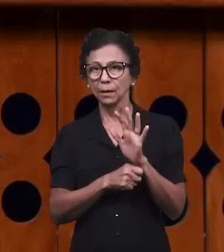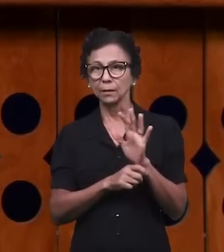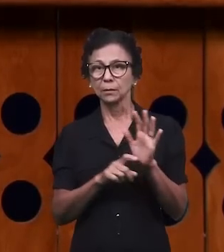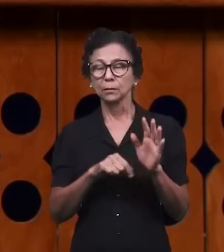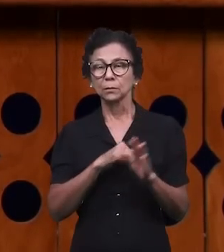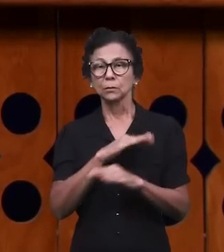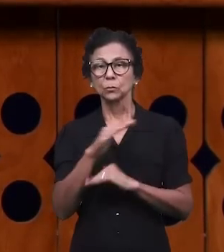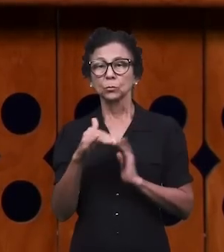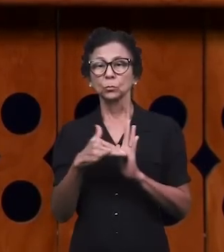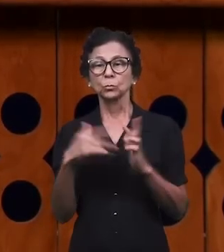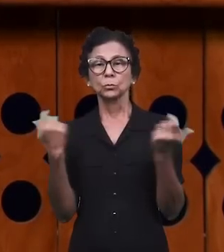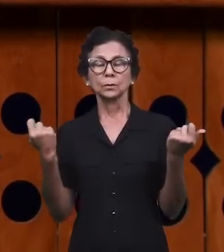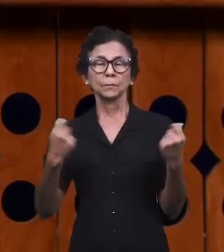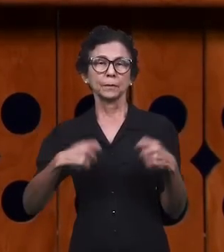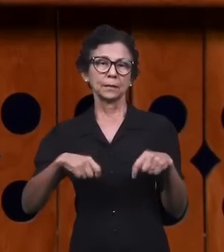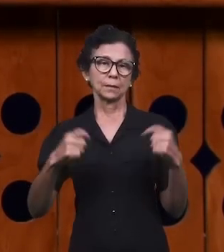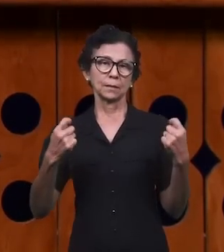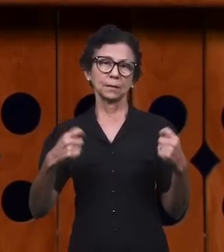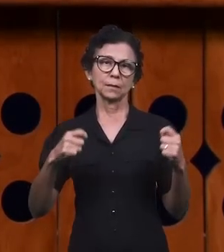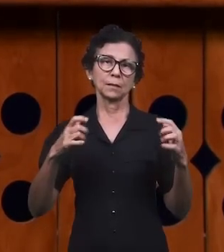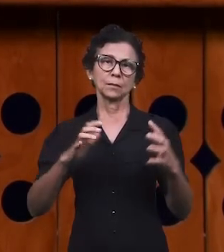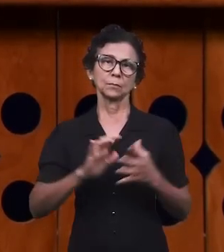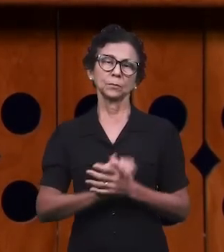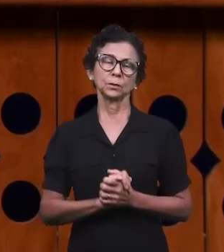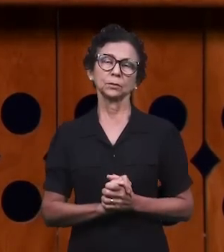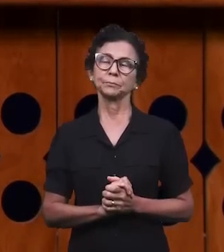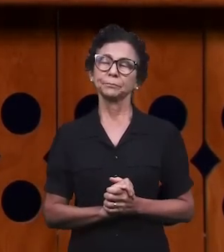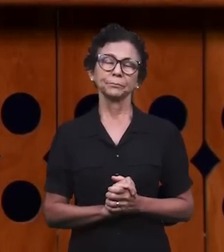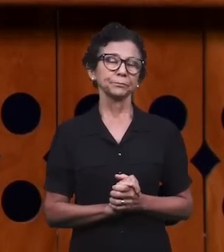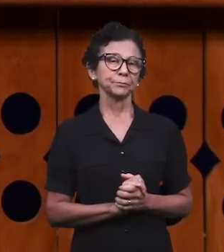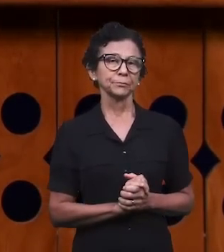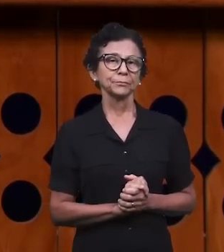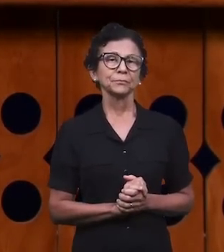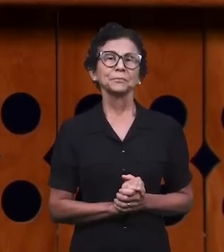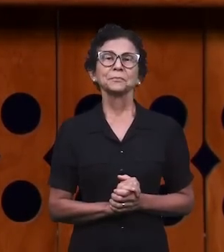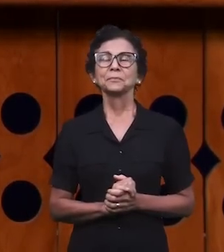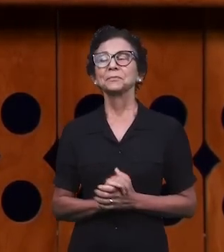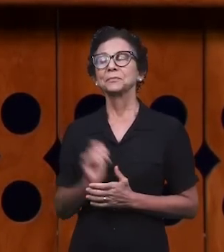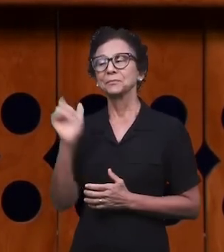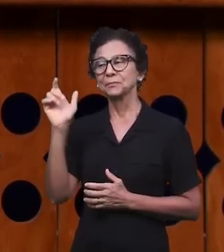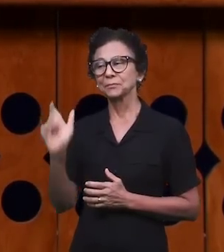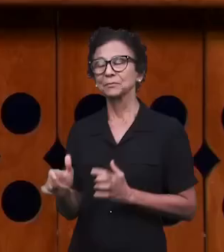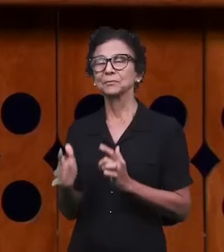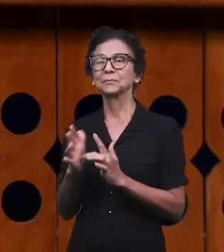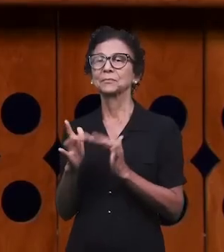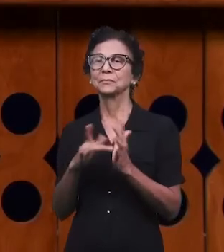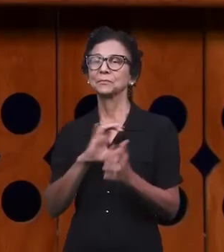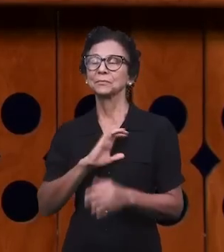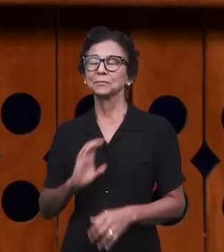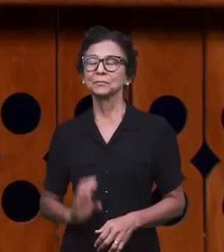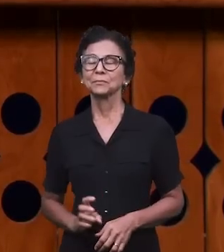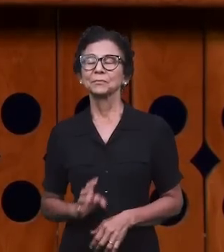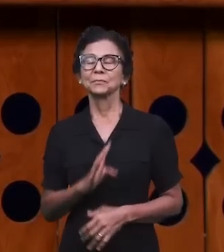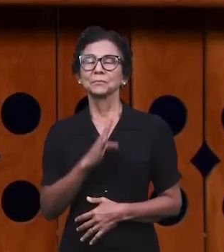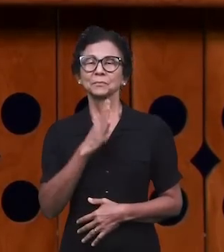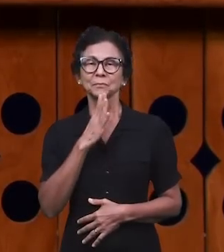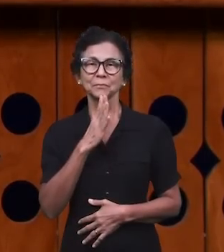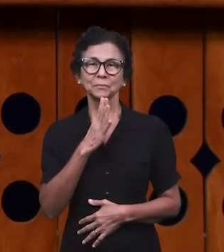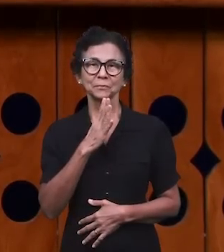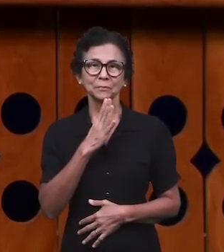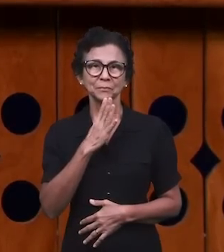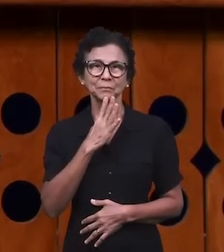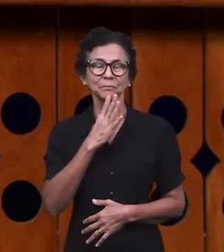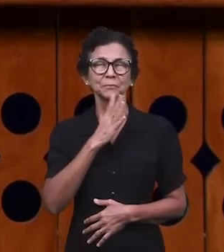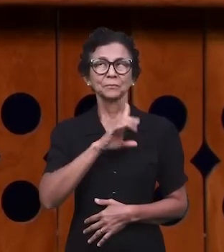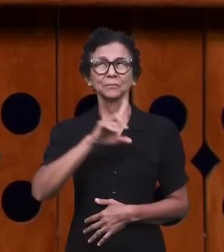nossa vida está oculto em Jesus Cristo, para ser revelado. A Bíblia diz assim, que Deus